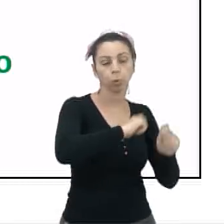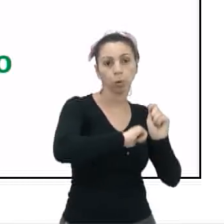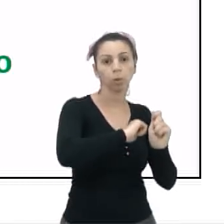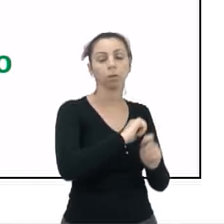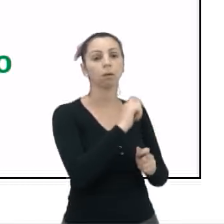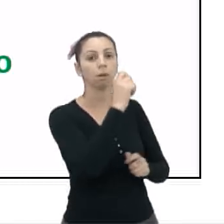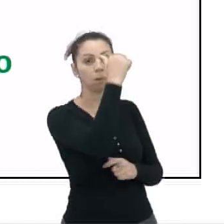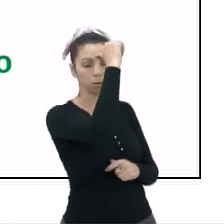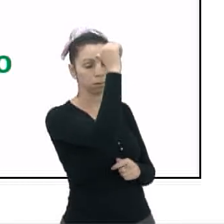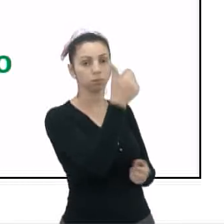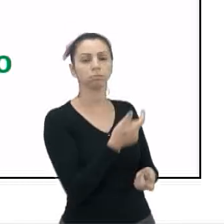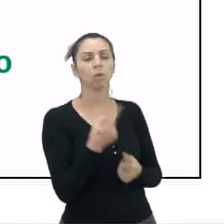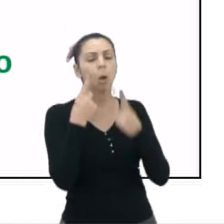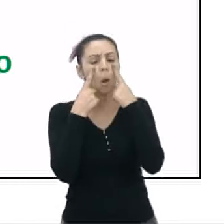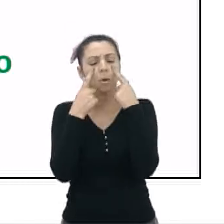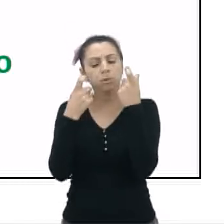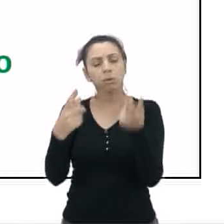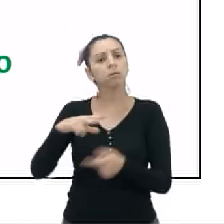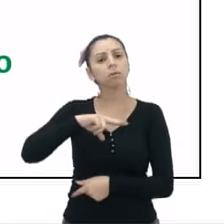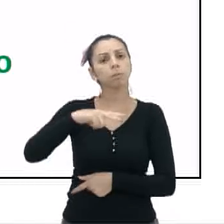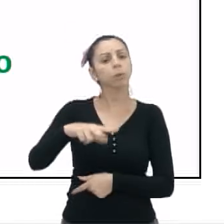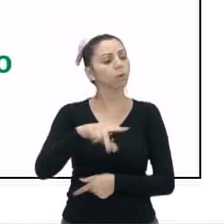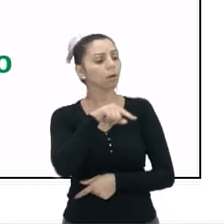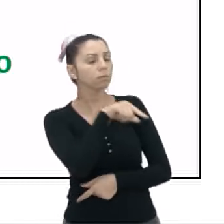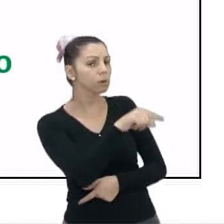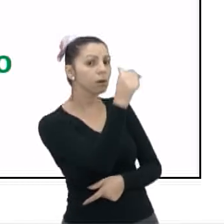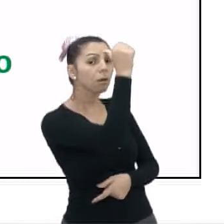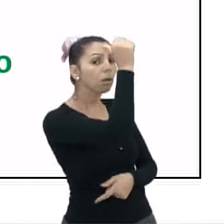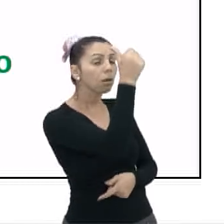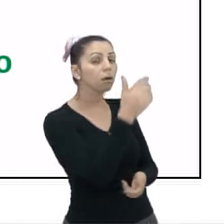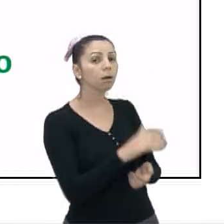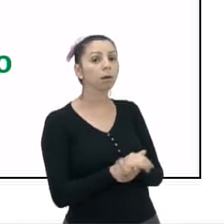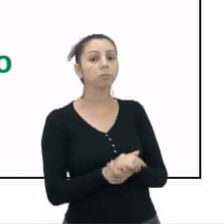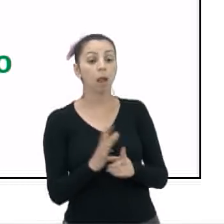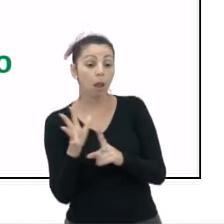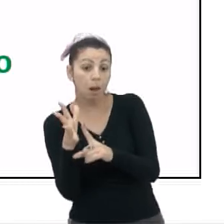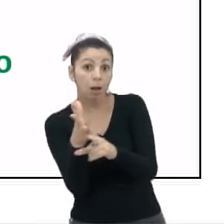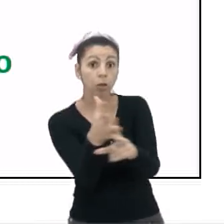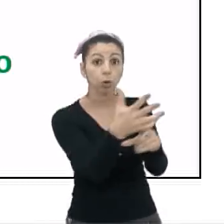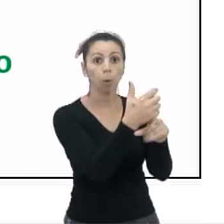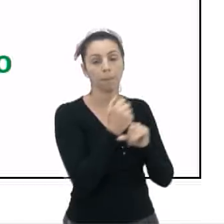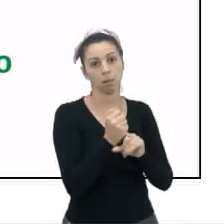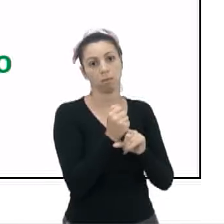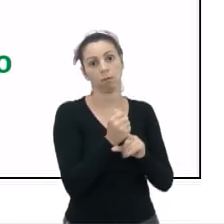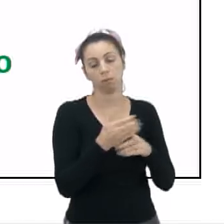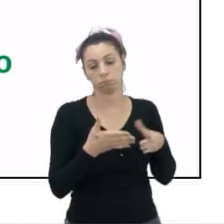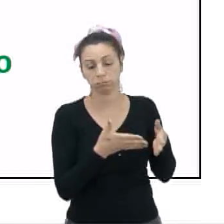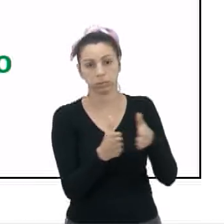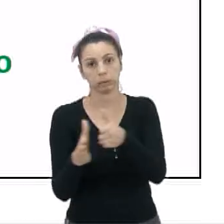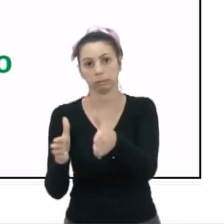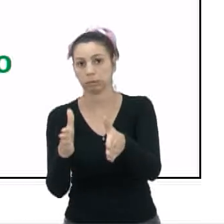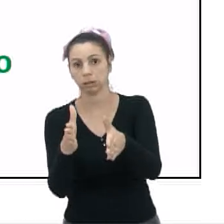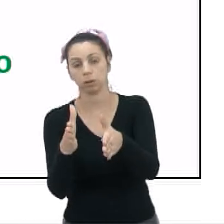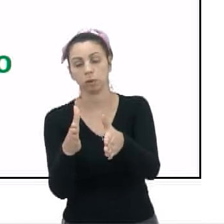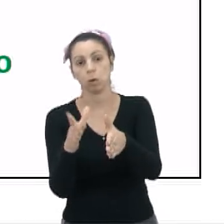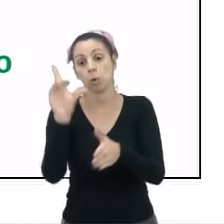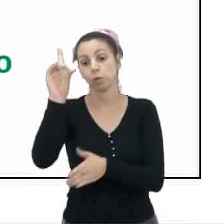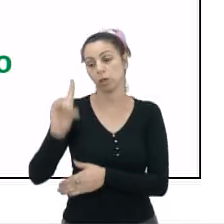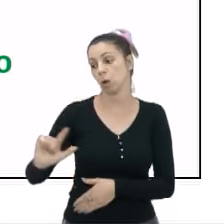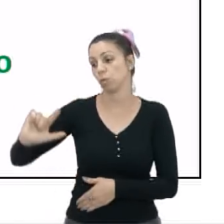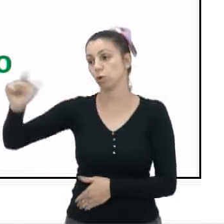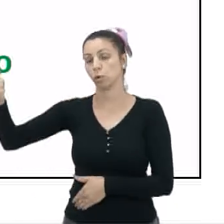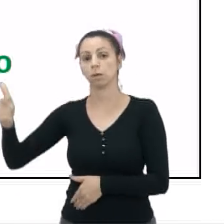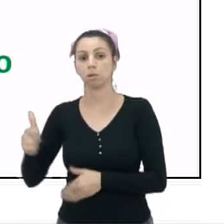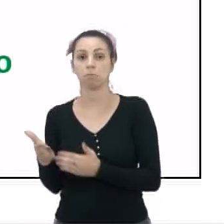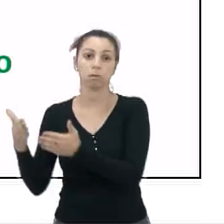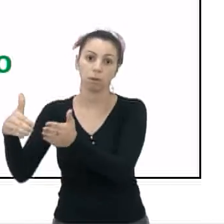era o interesse dos portugueses nas Índias? Né? Pretendiam monopolizar o tráfego, negando aos outros o direito de navegar